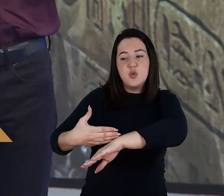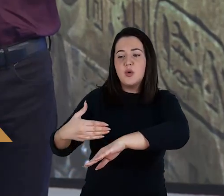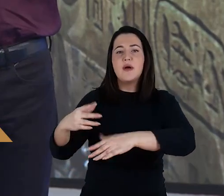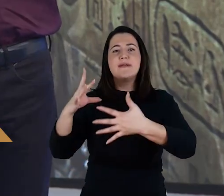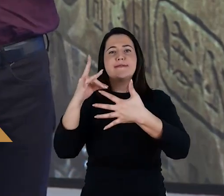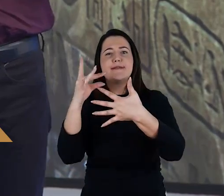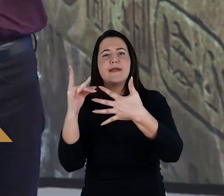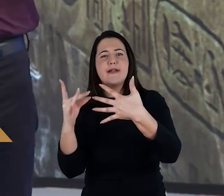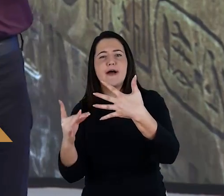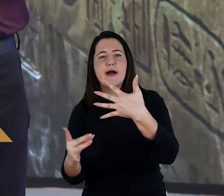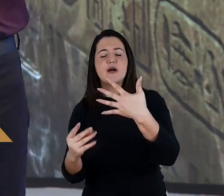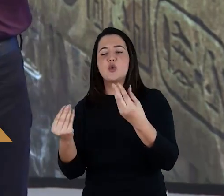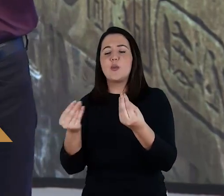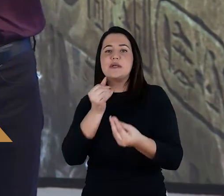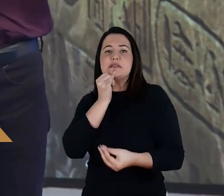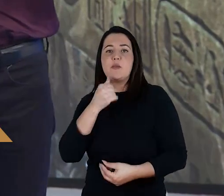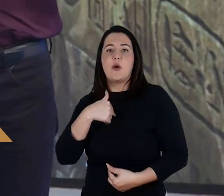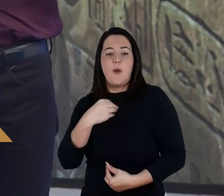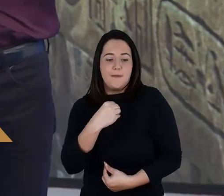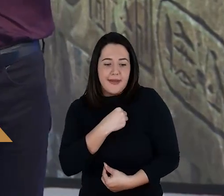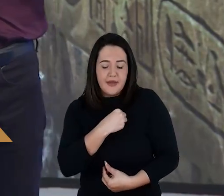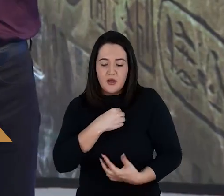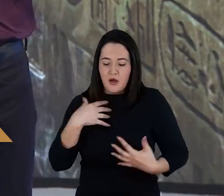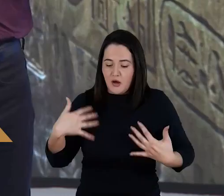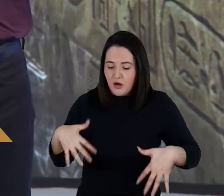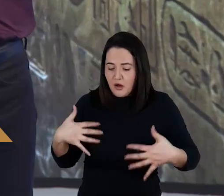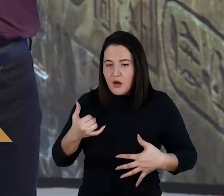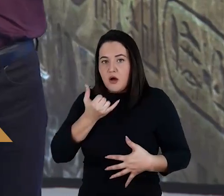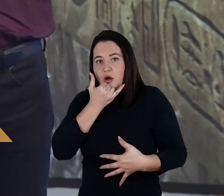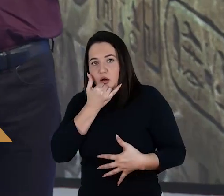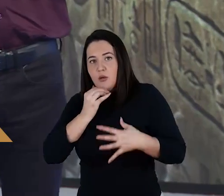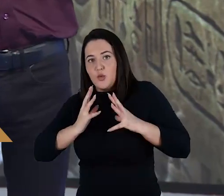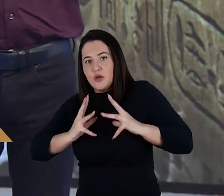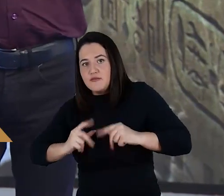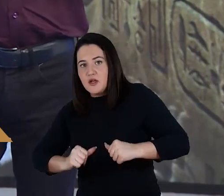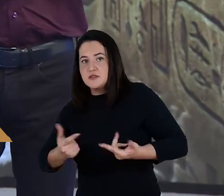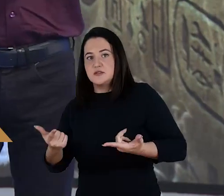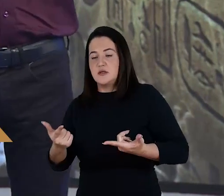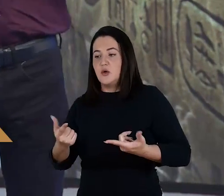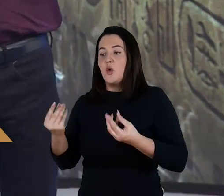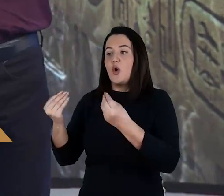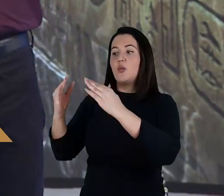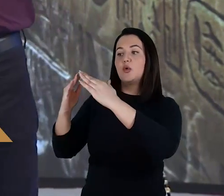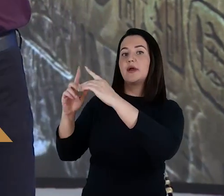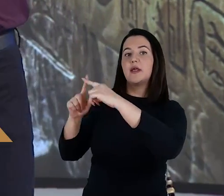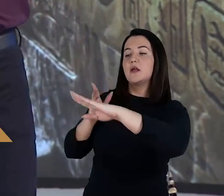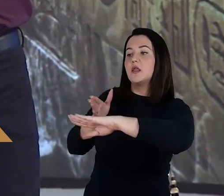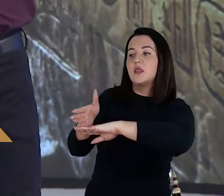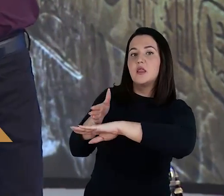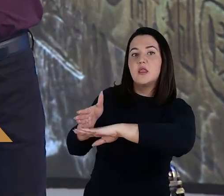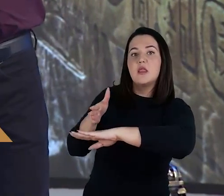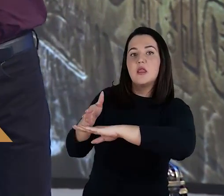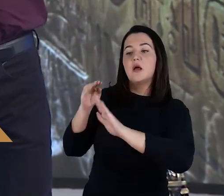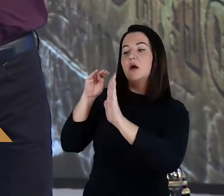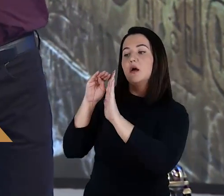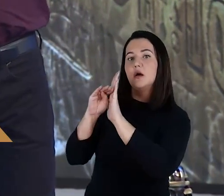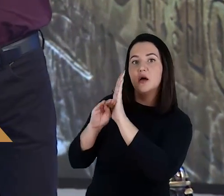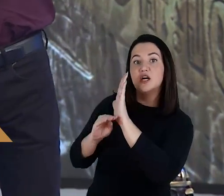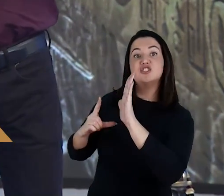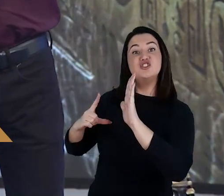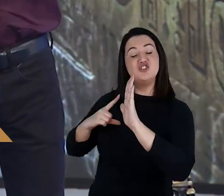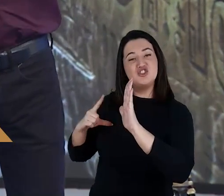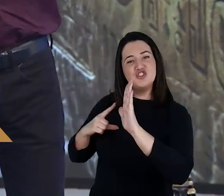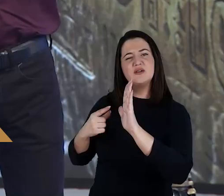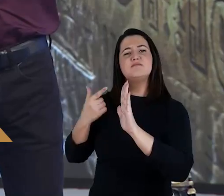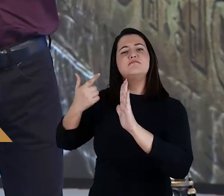detalhados como purificação de pecados, dedicação de um novo templo, etc., que os textos hititas, juntamente com